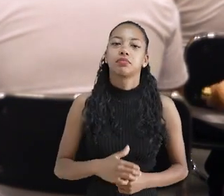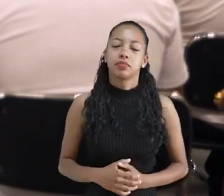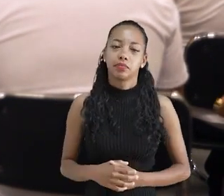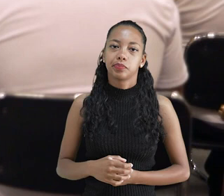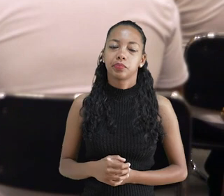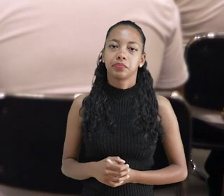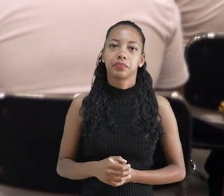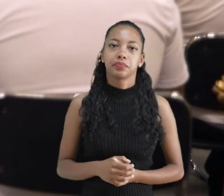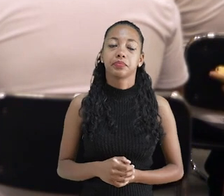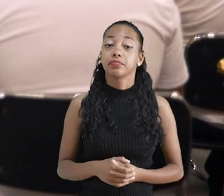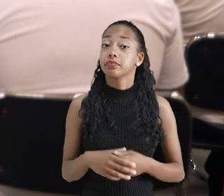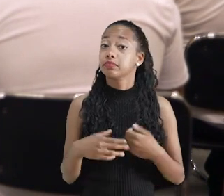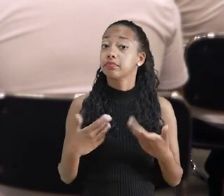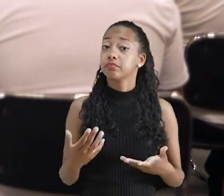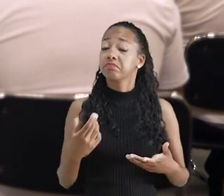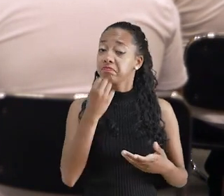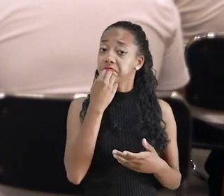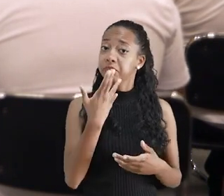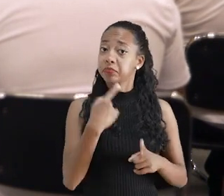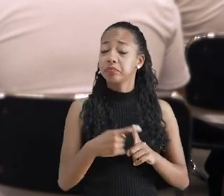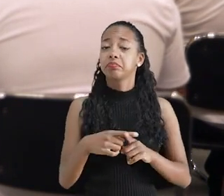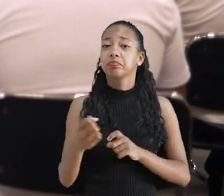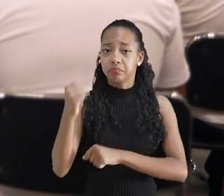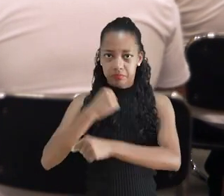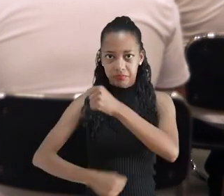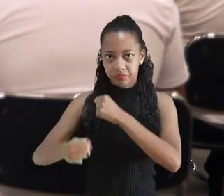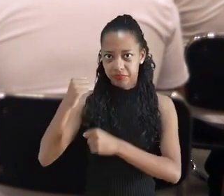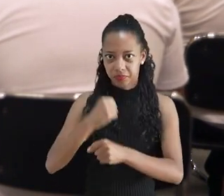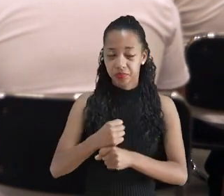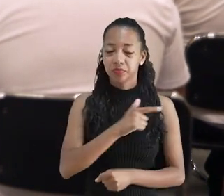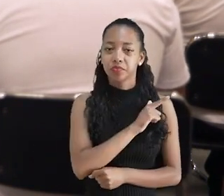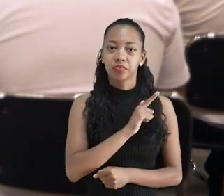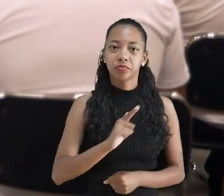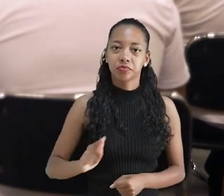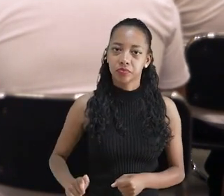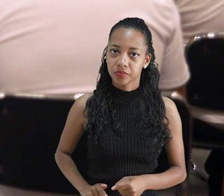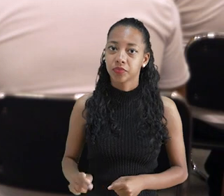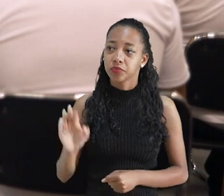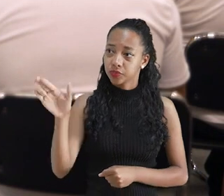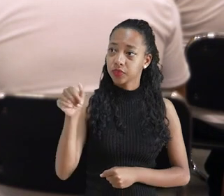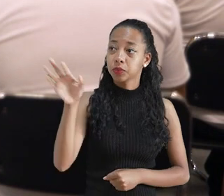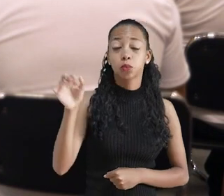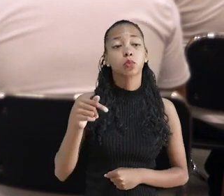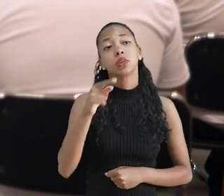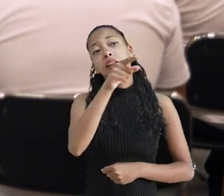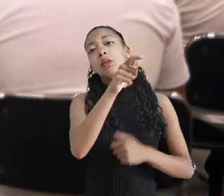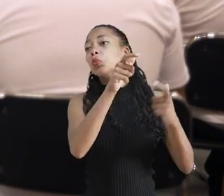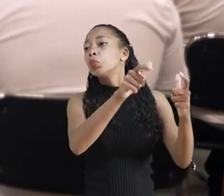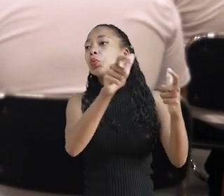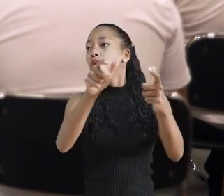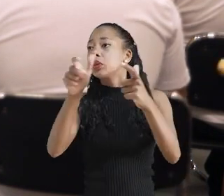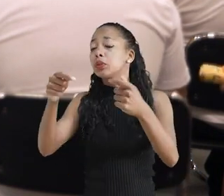Tão certo né que agora ano passado eh o governo do estado eh nos chamou para fazer uma cartografia em alguns